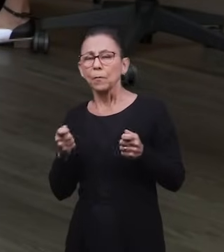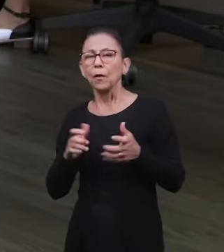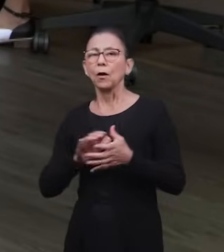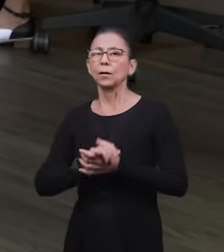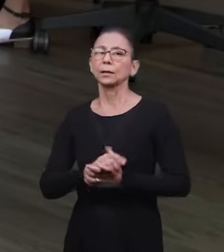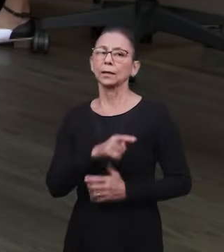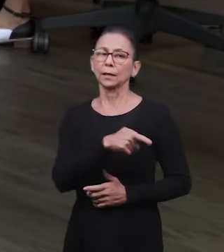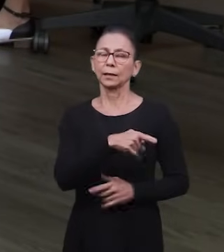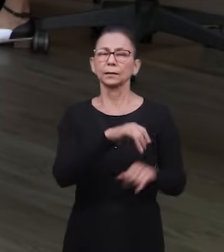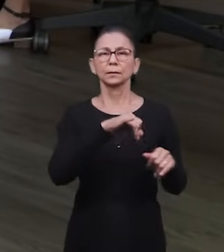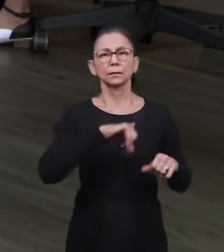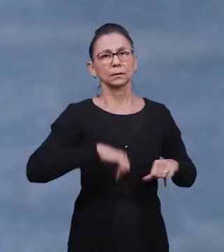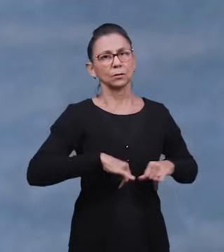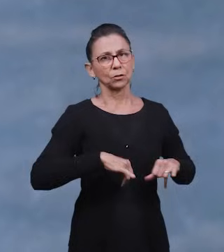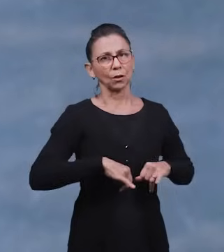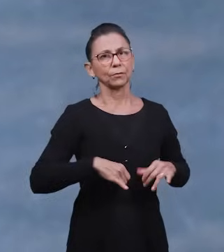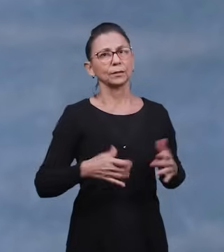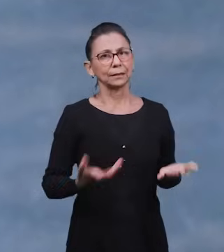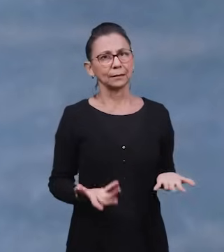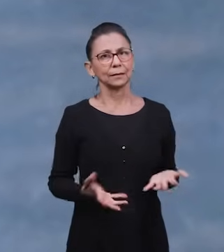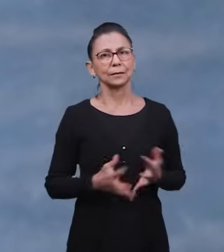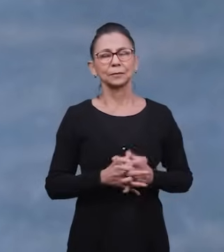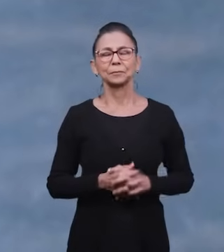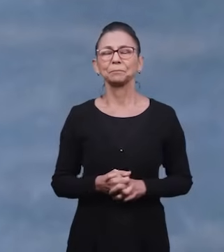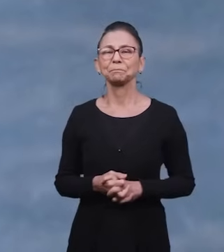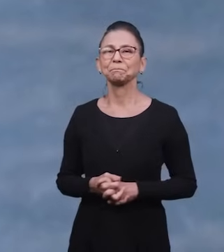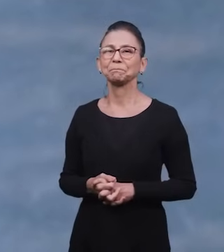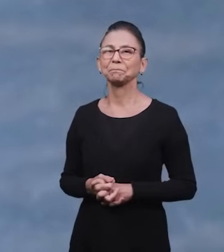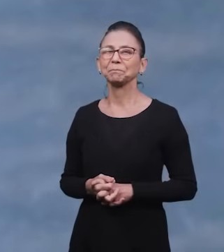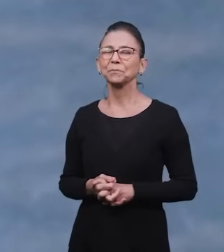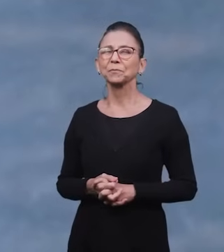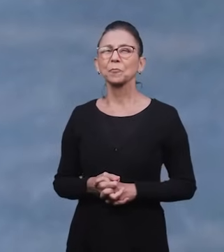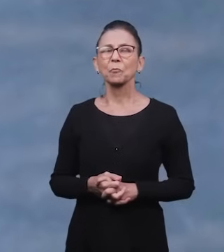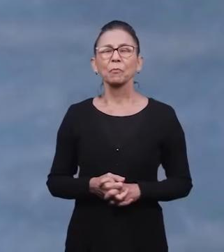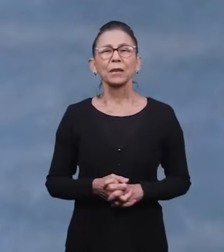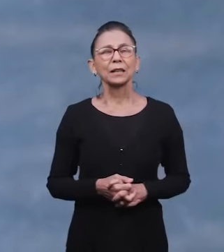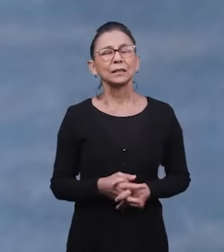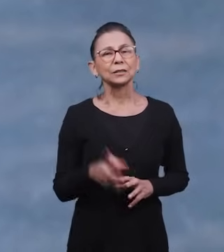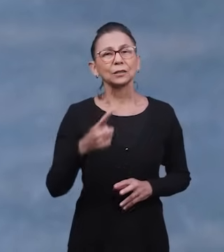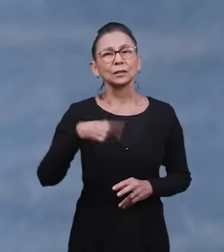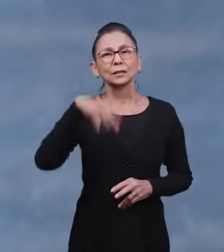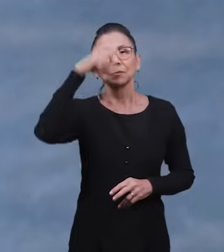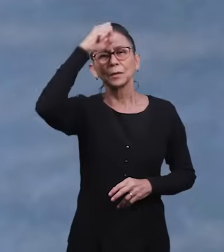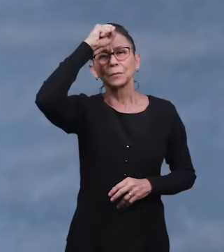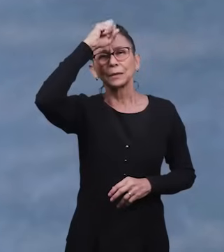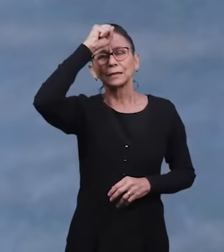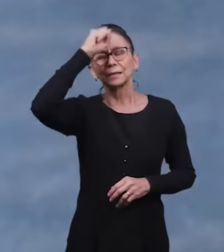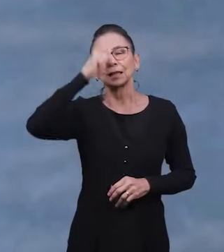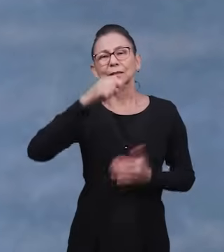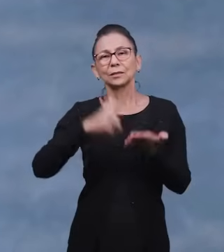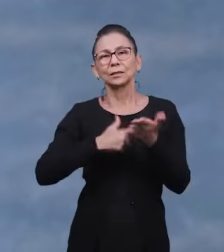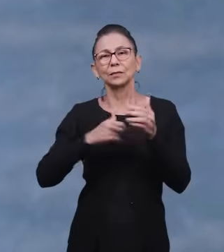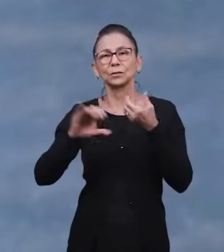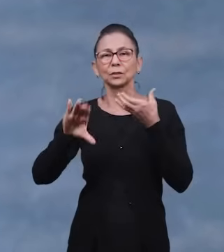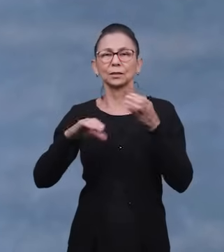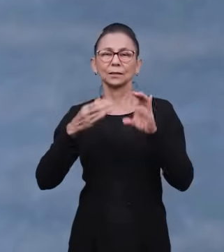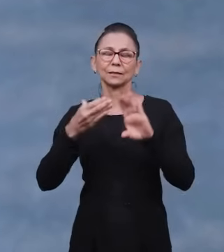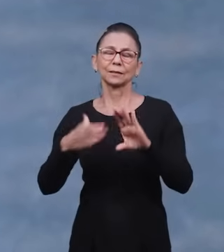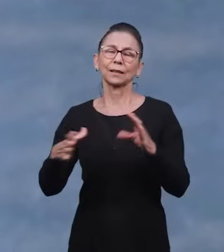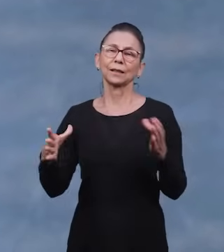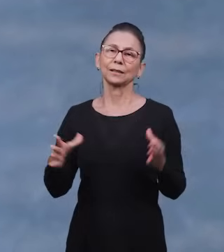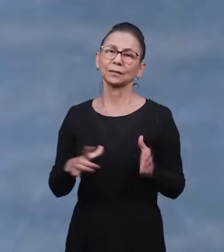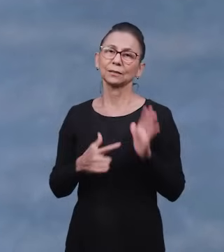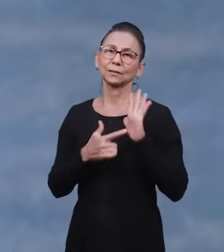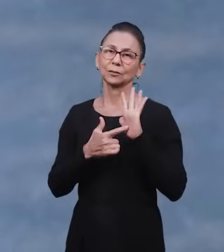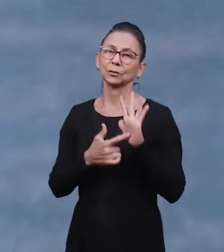temos visto, né, na escola do Bico Dominical, aquele cantar extraordinário, aquela linguagem poética maravilhosa do amor